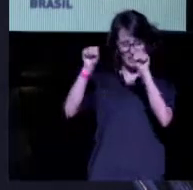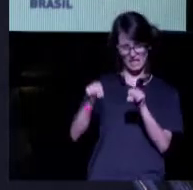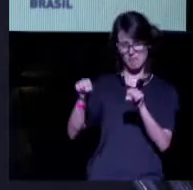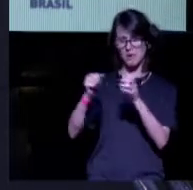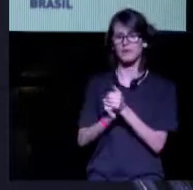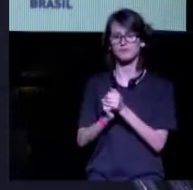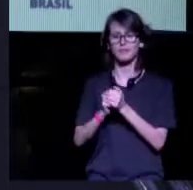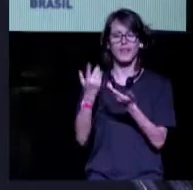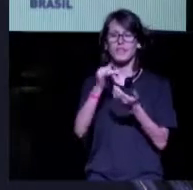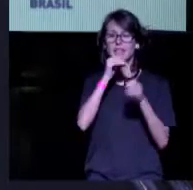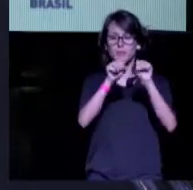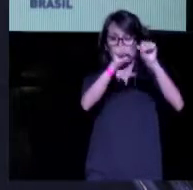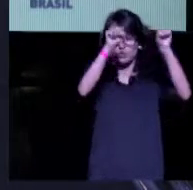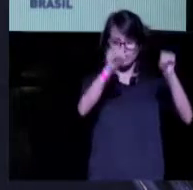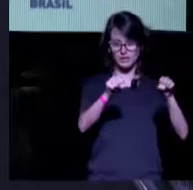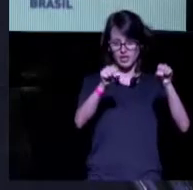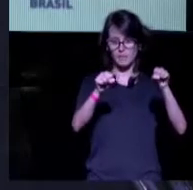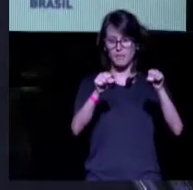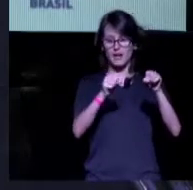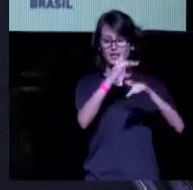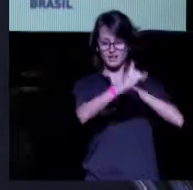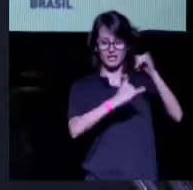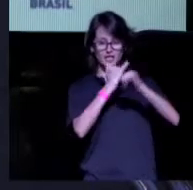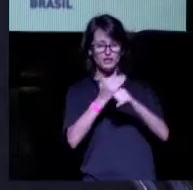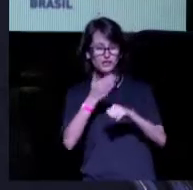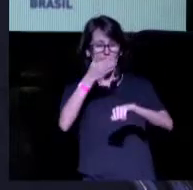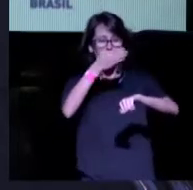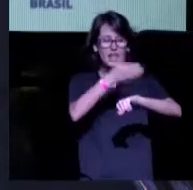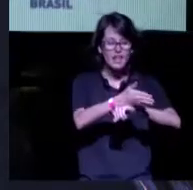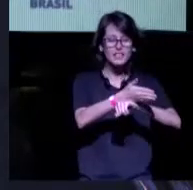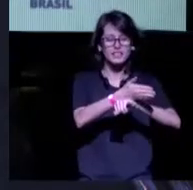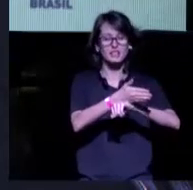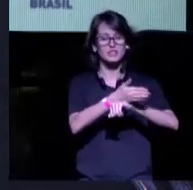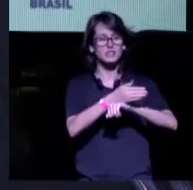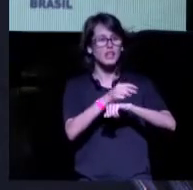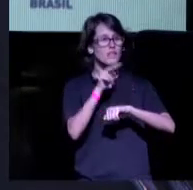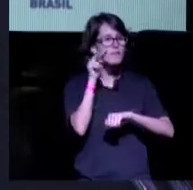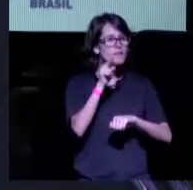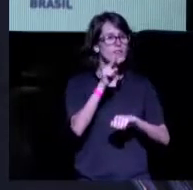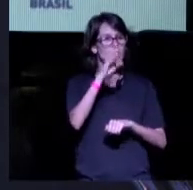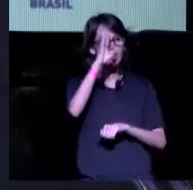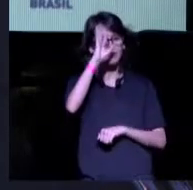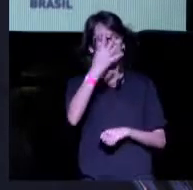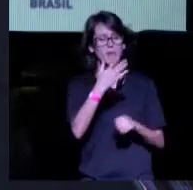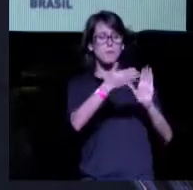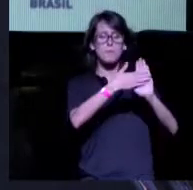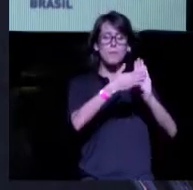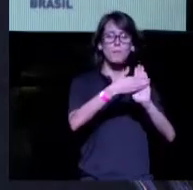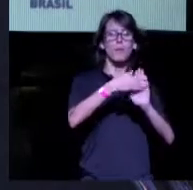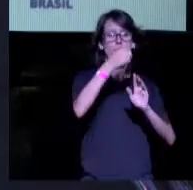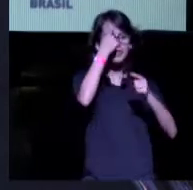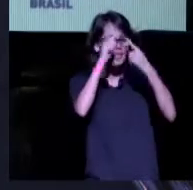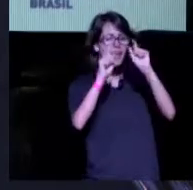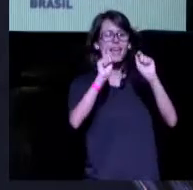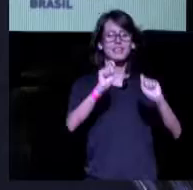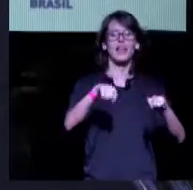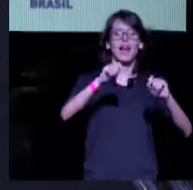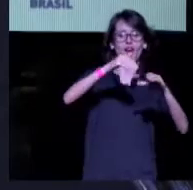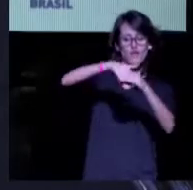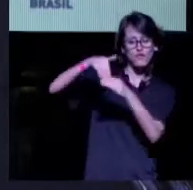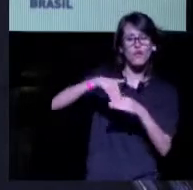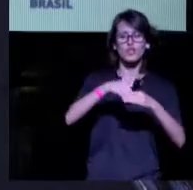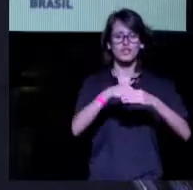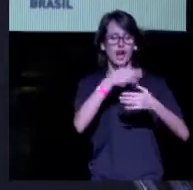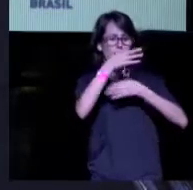online ou pensar se isso pode é pegar e tomar decisões propor idéias votar comentar em